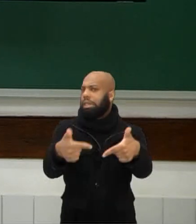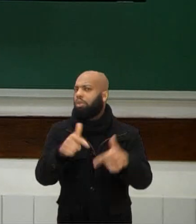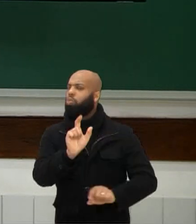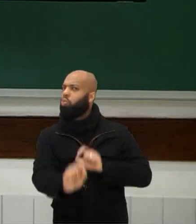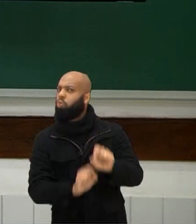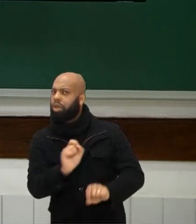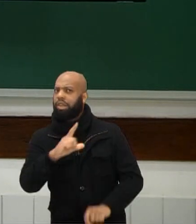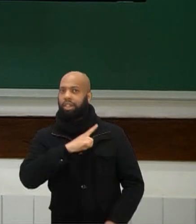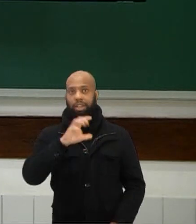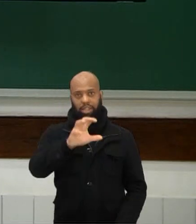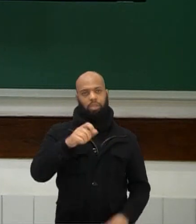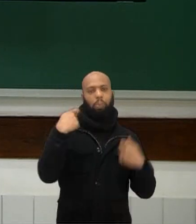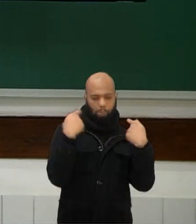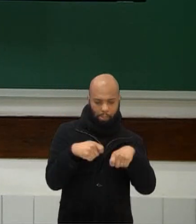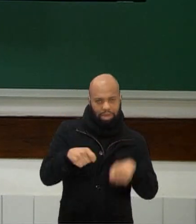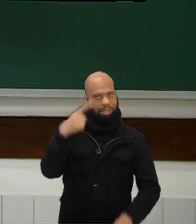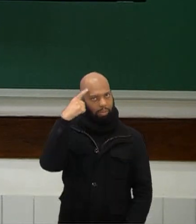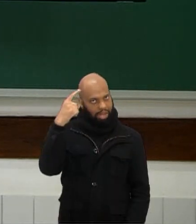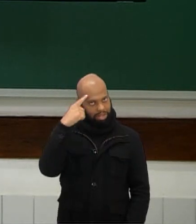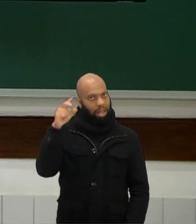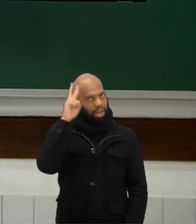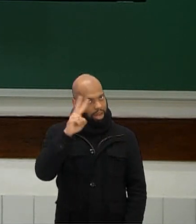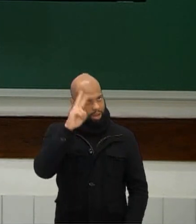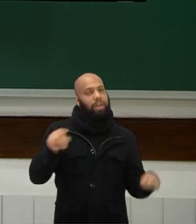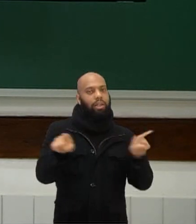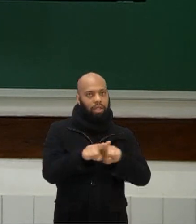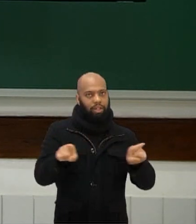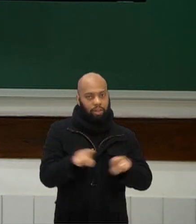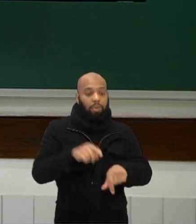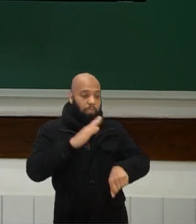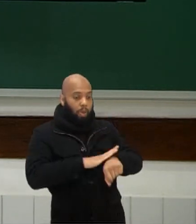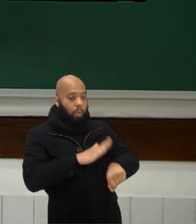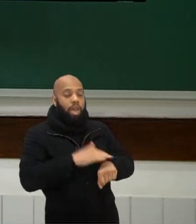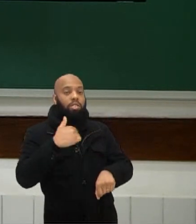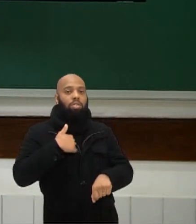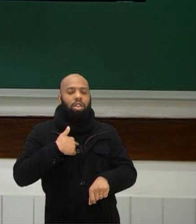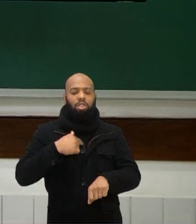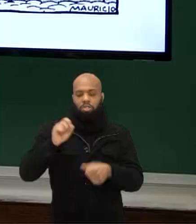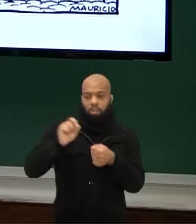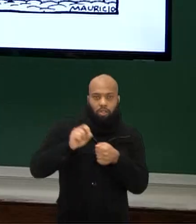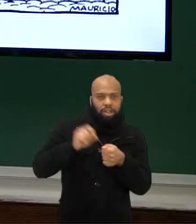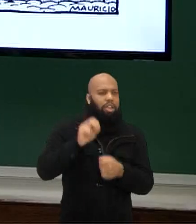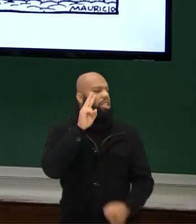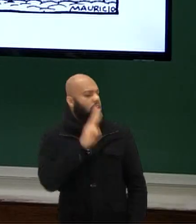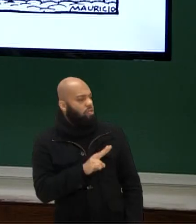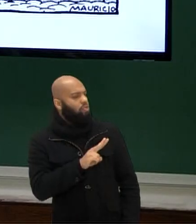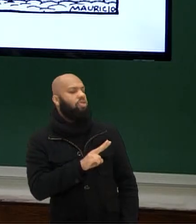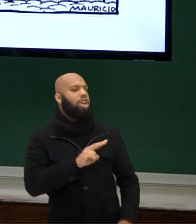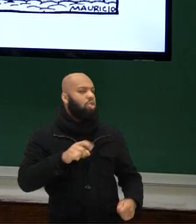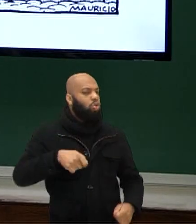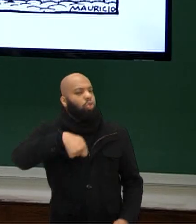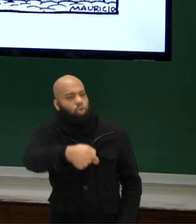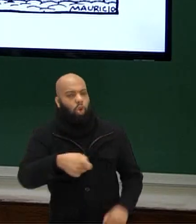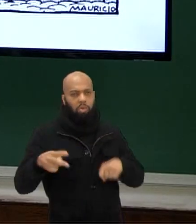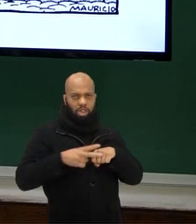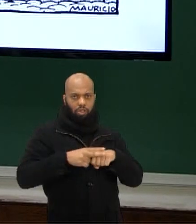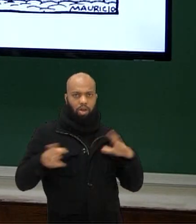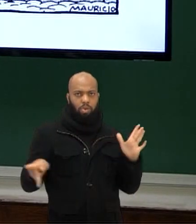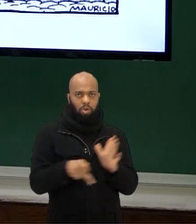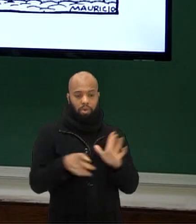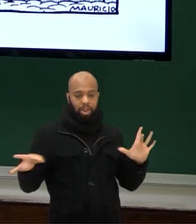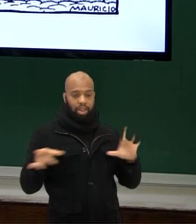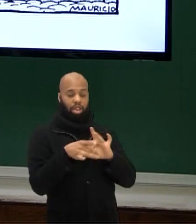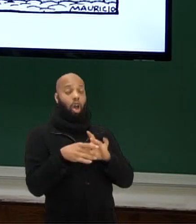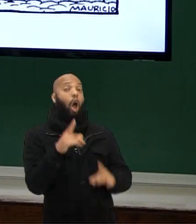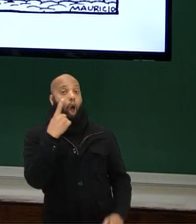É exatamente isso que eu preciso pensar quando eu estou vendo essa questão dos verbos de ligação. Um exemplo